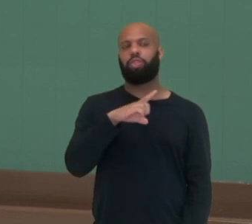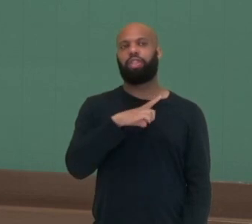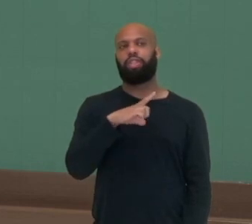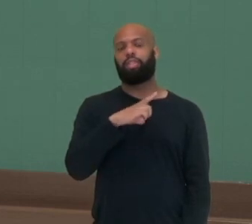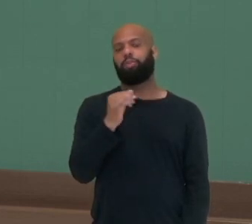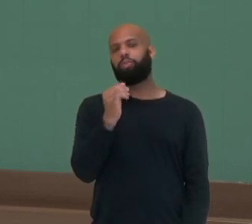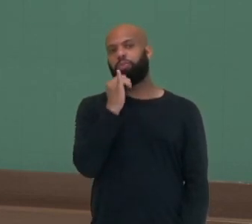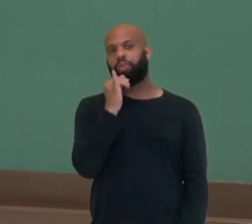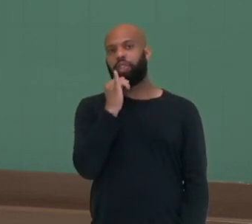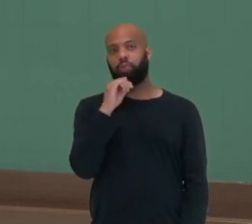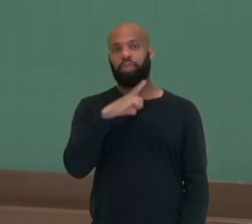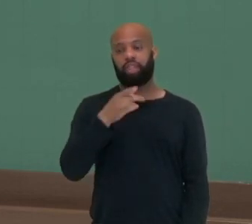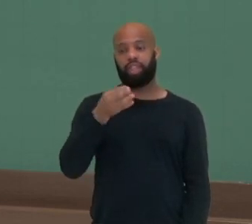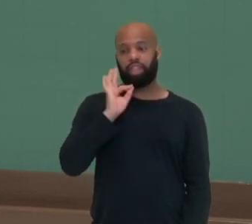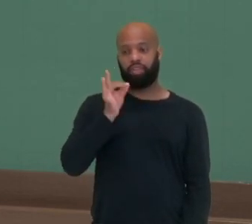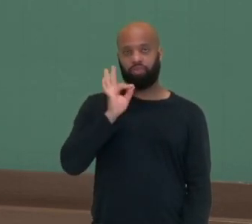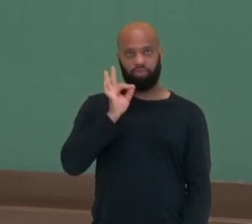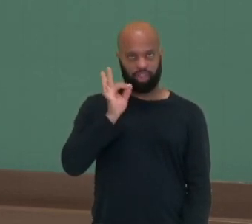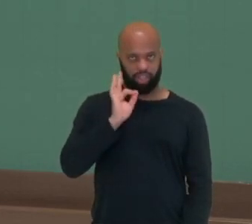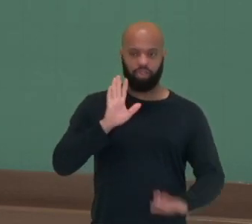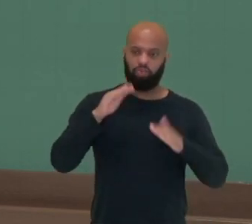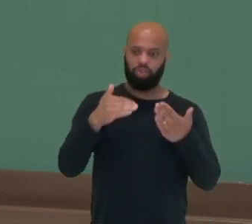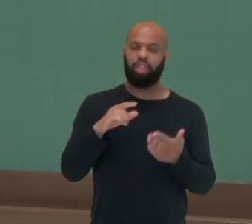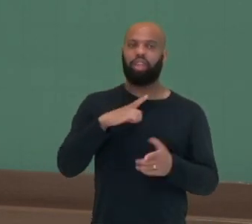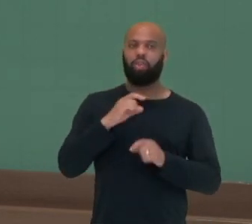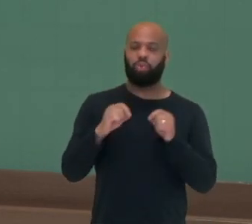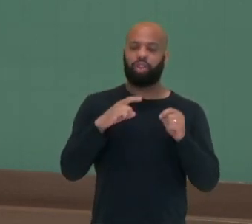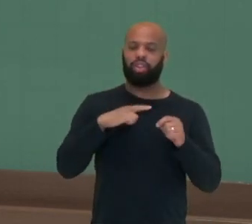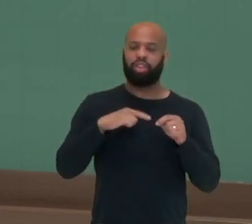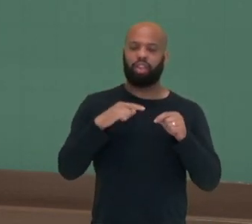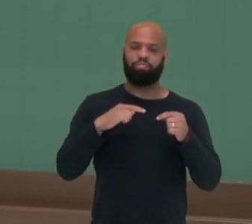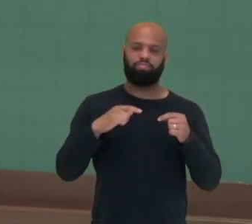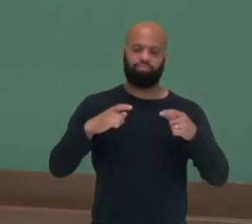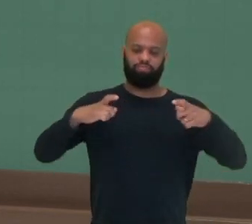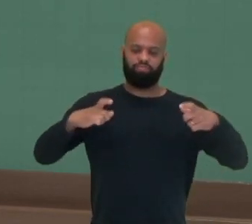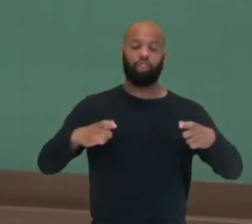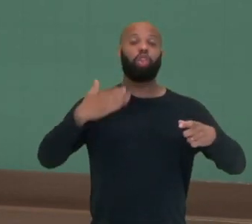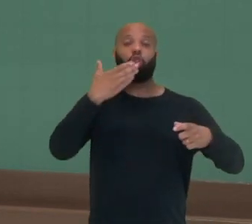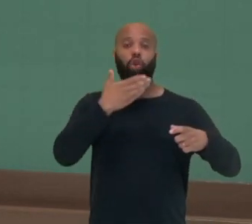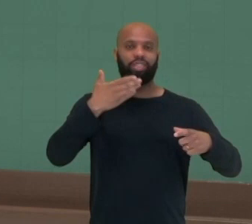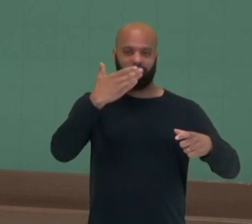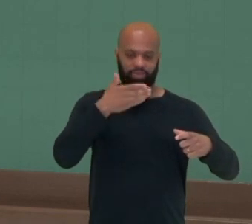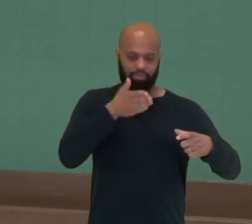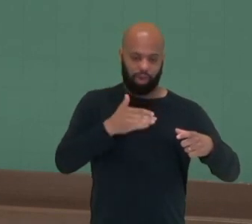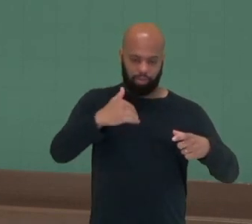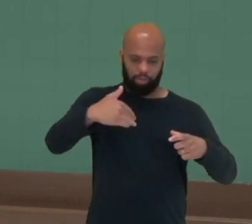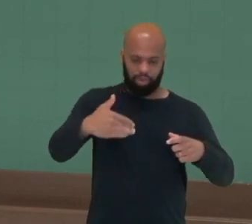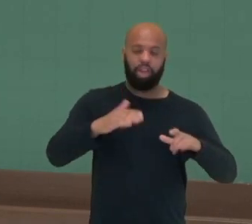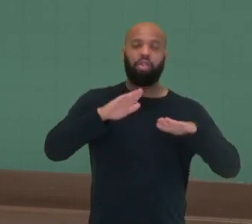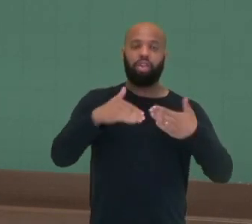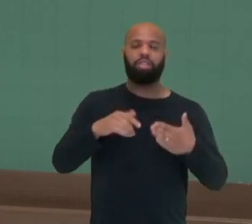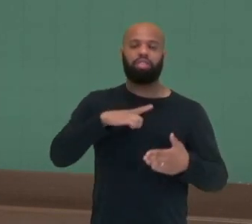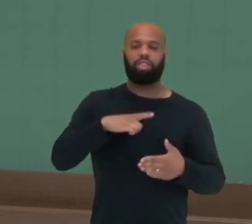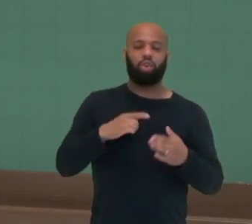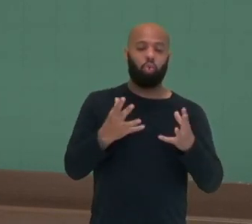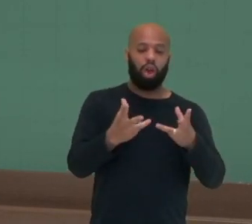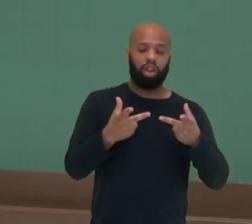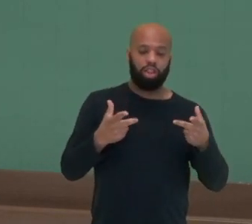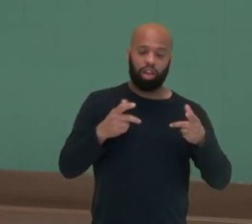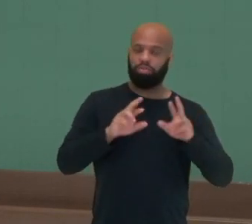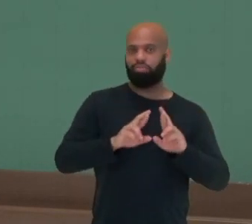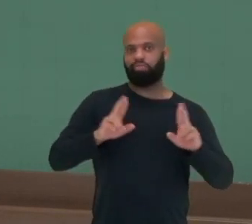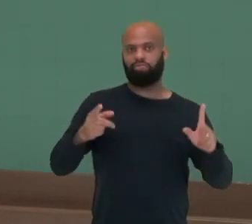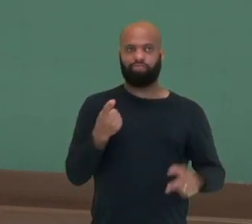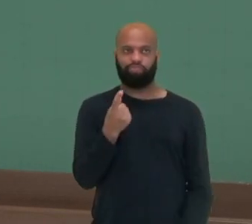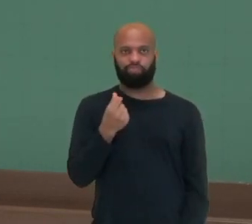por exemplo, um café, onde se serve determinada torta. A qualidade dessa torta vai diferenciar o preço, por